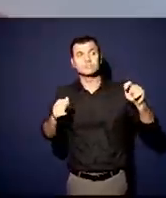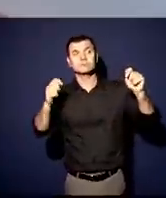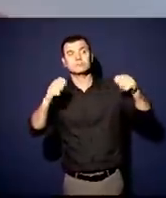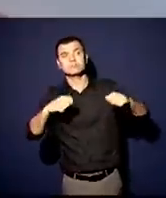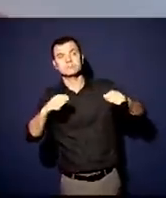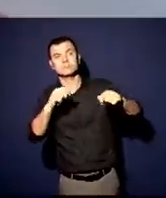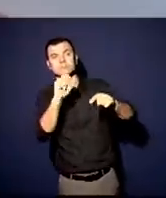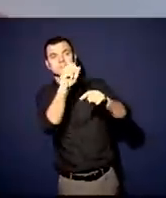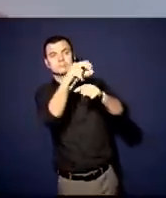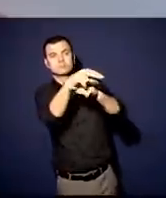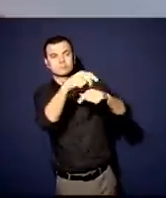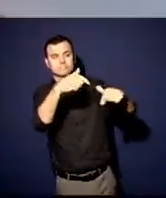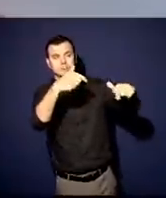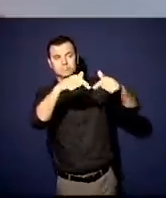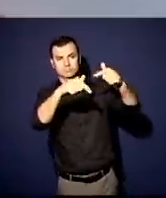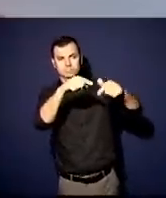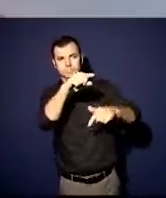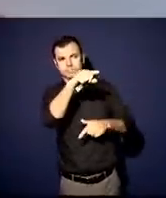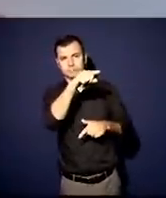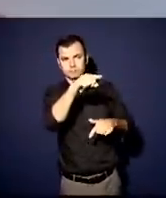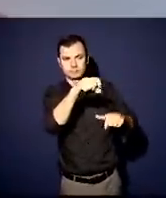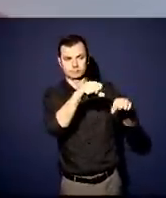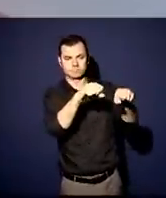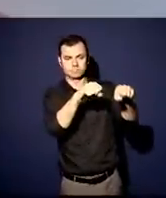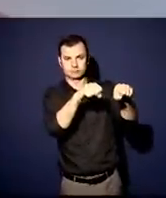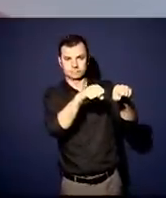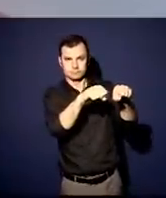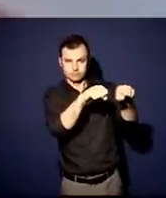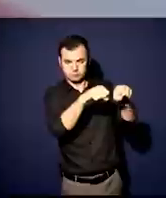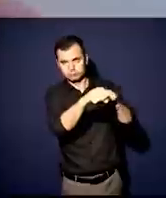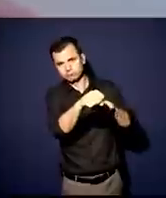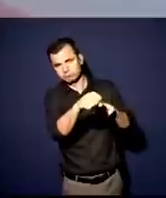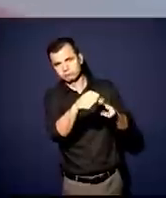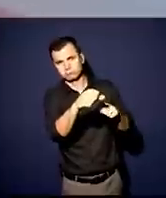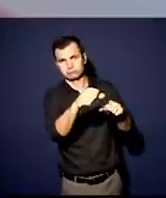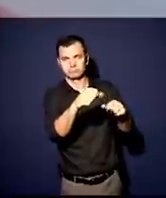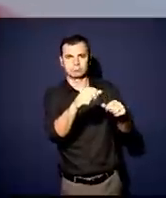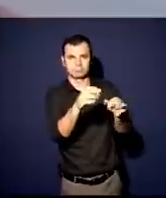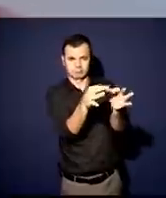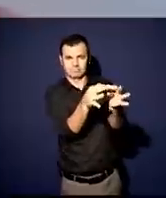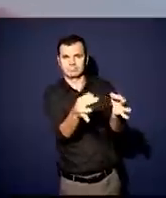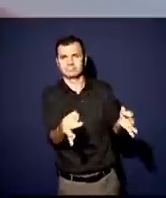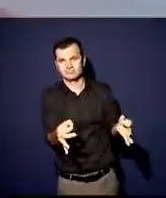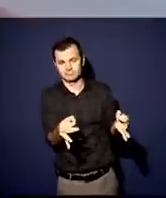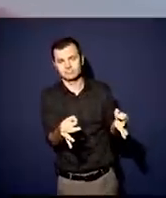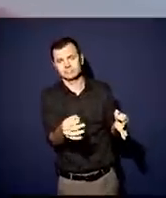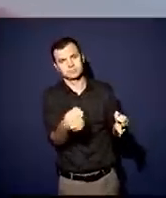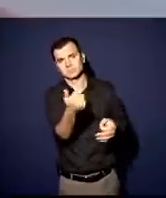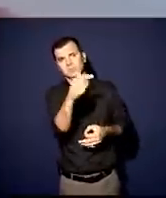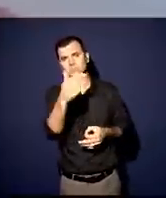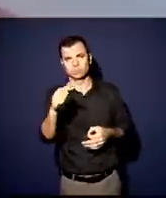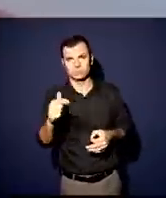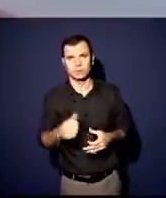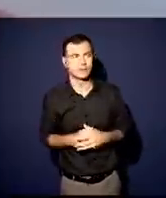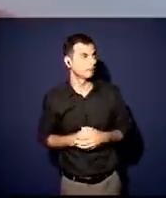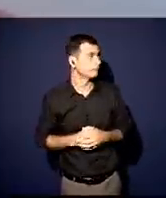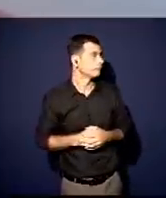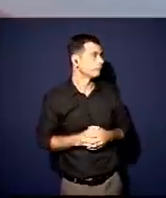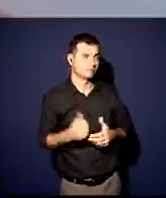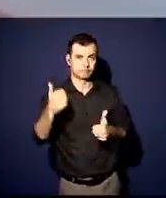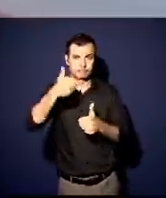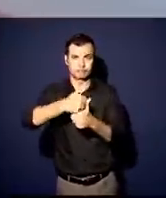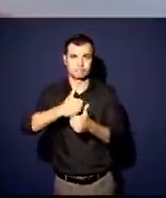qualificações menores, né? vamos dizer assim, e